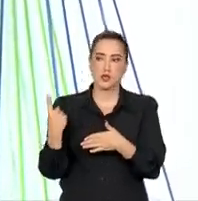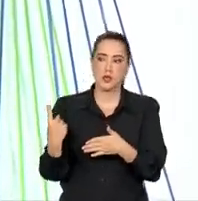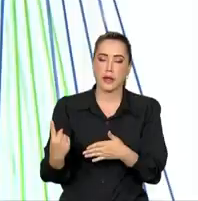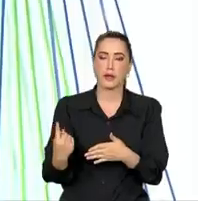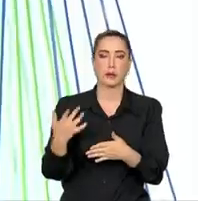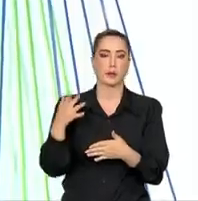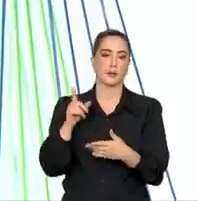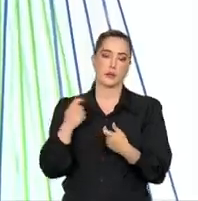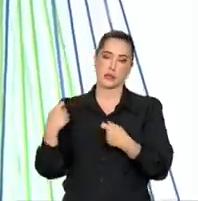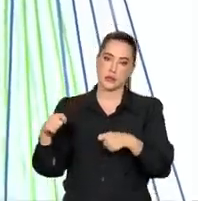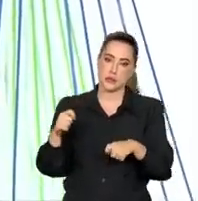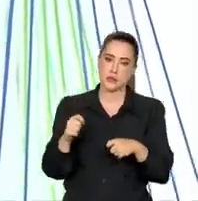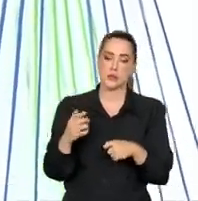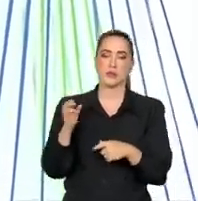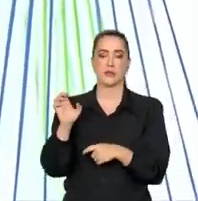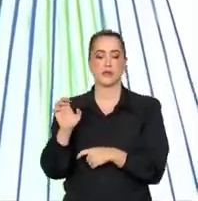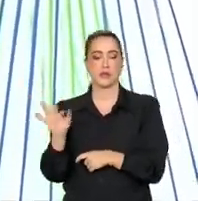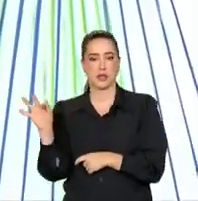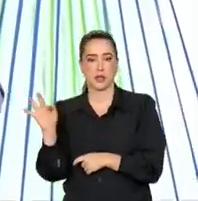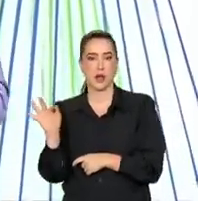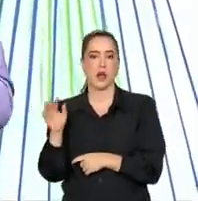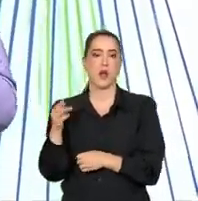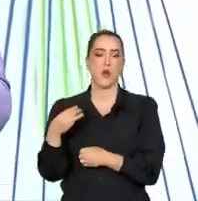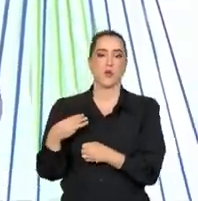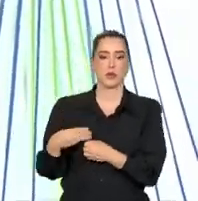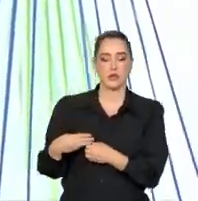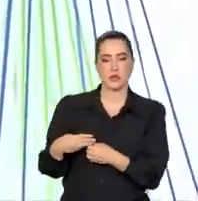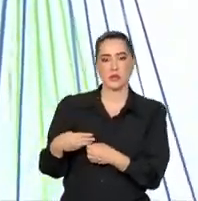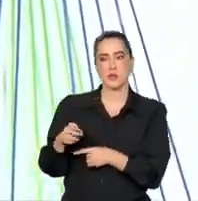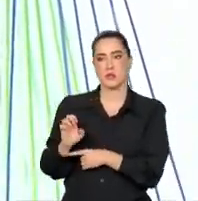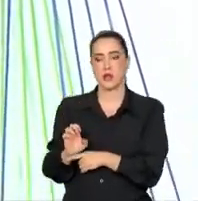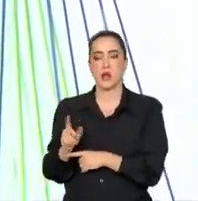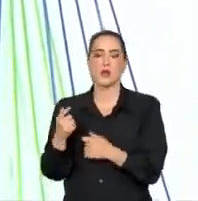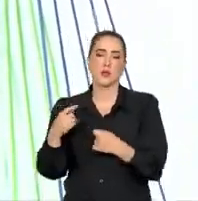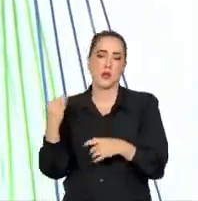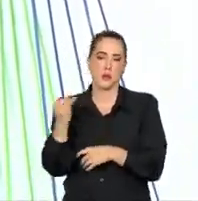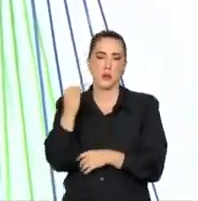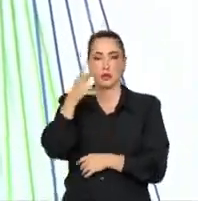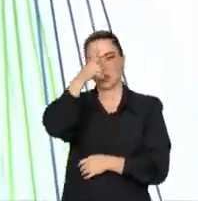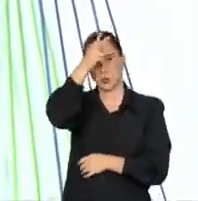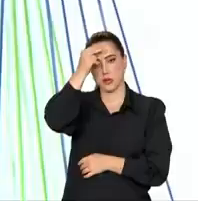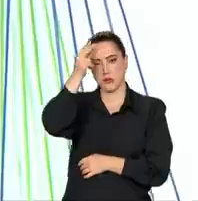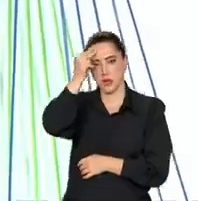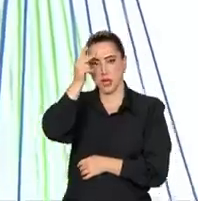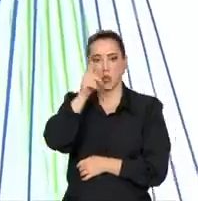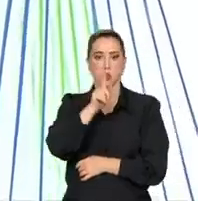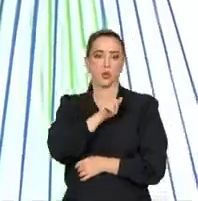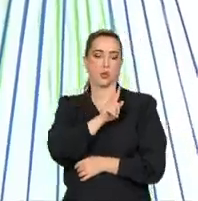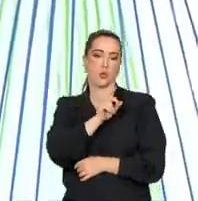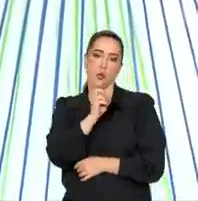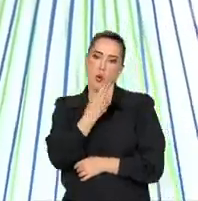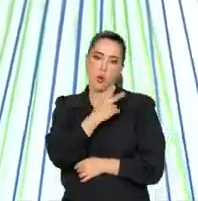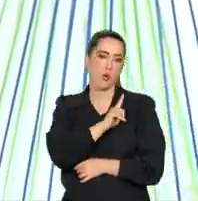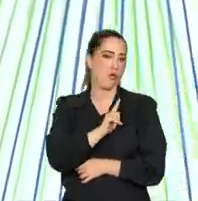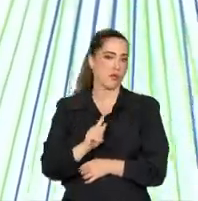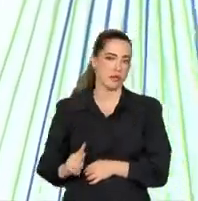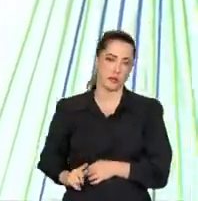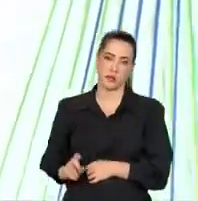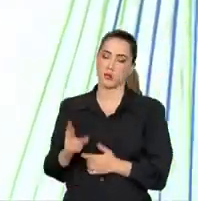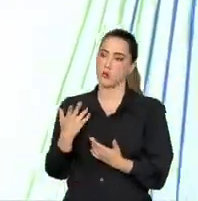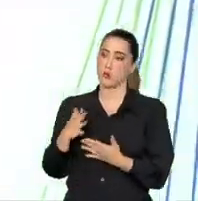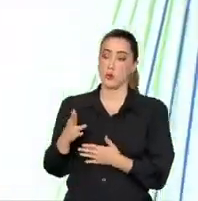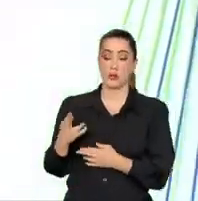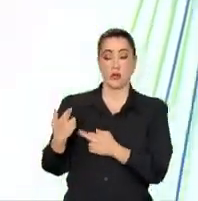município. Vocês sabem a importância de ter um prefeito, uma prefeita, um governador, uma governadora, que assuma esse compromisso, que lidere